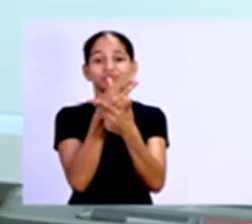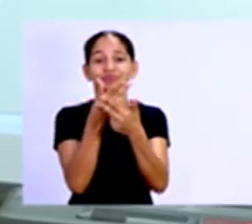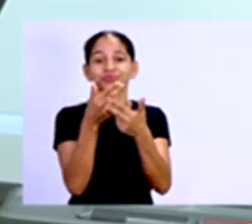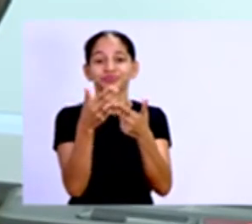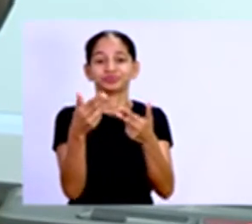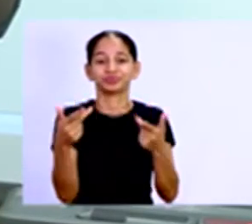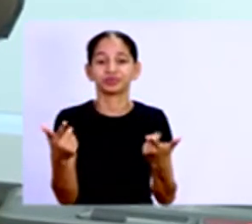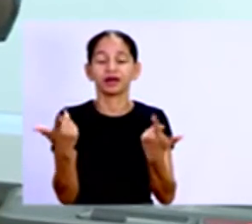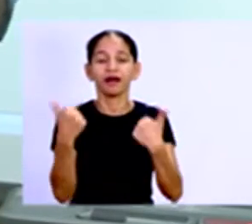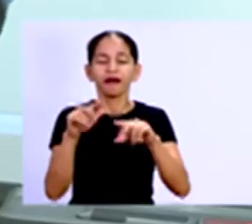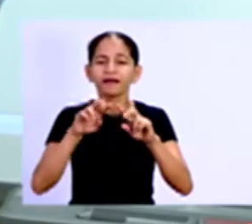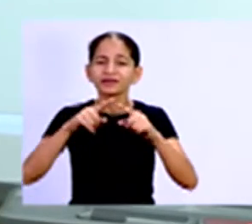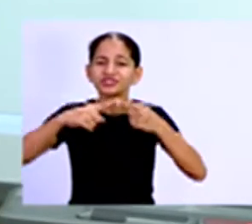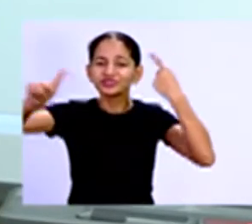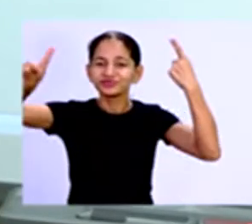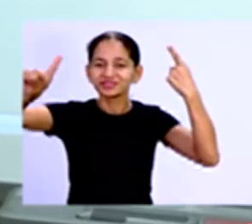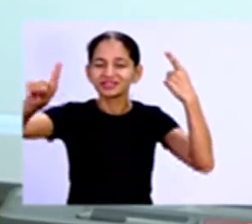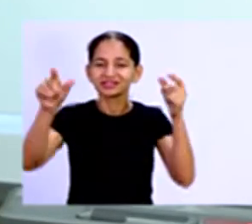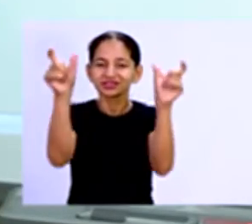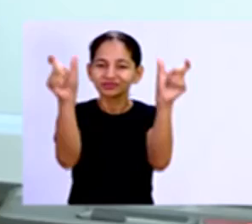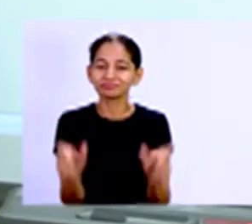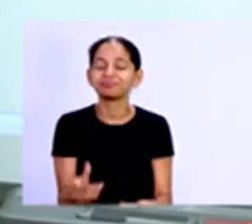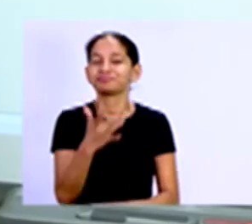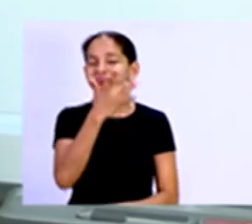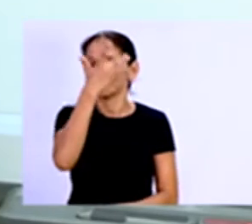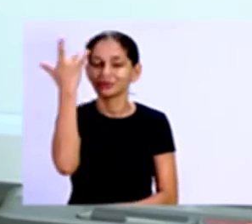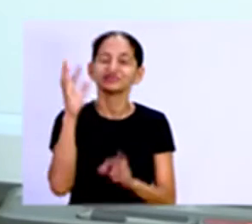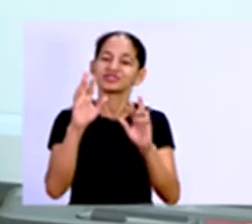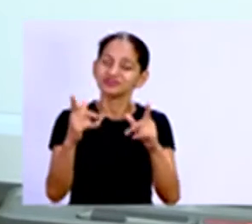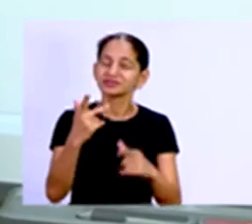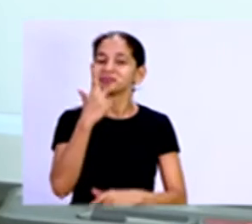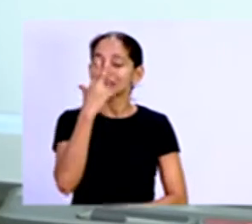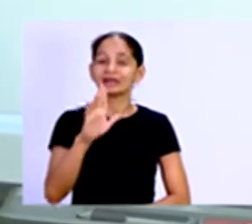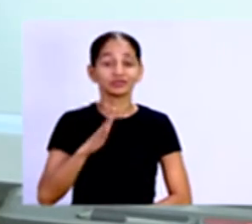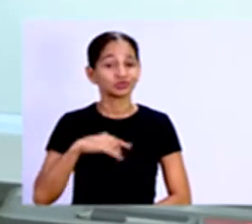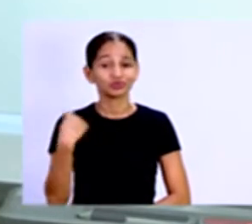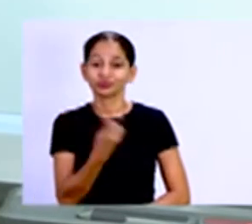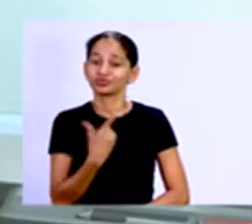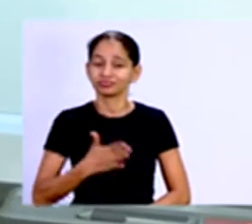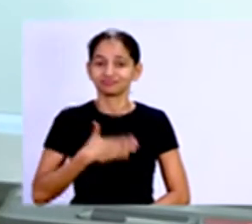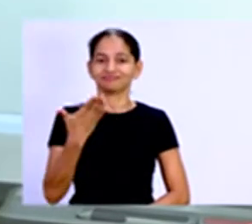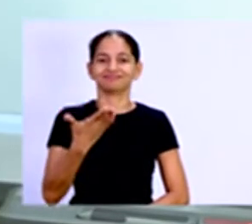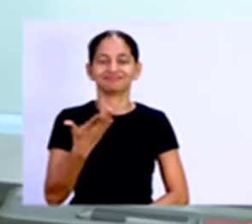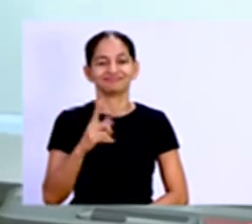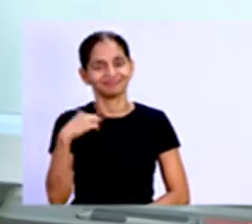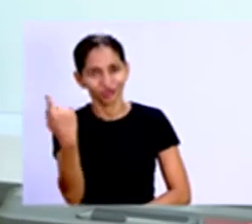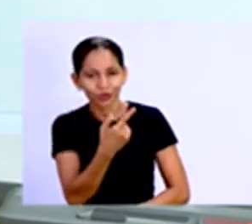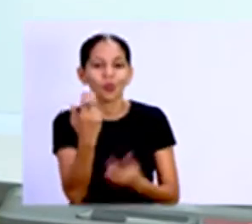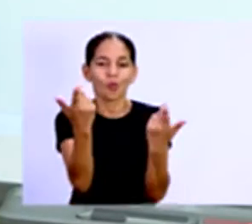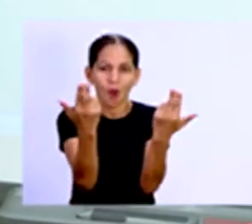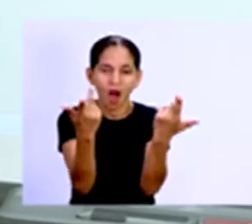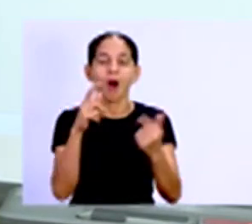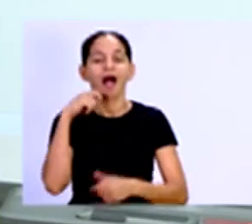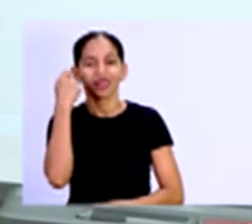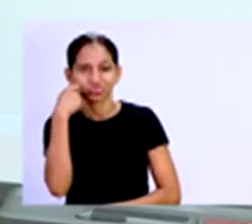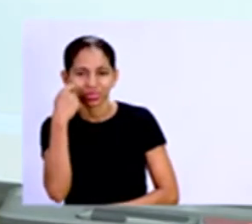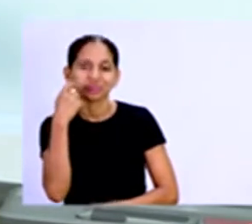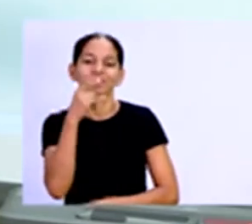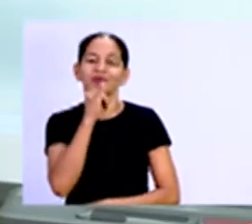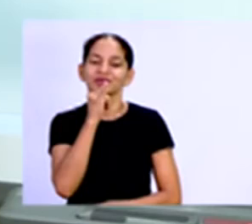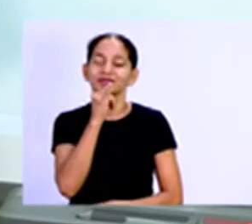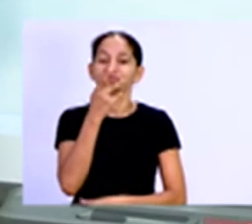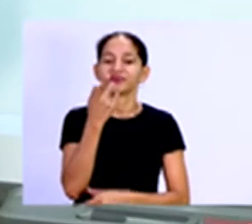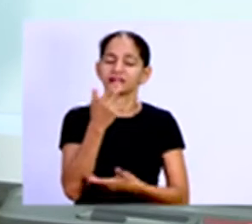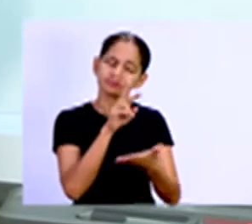do papel que foi determinado, todos nós achamos estranhos. Claro, né? Igual um ator, quando ele recebe o script e foge